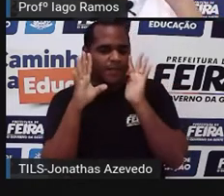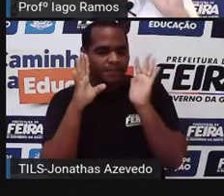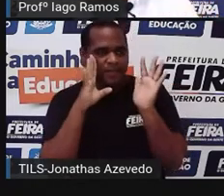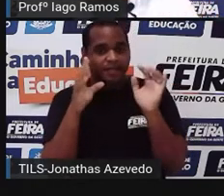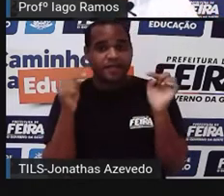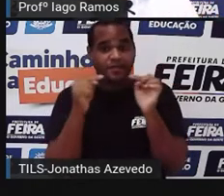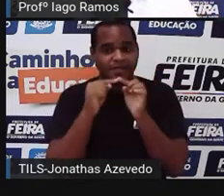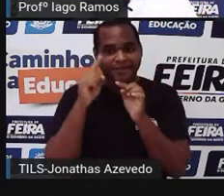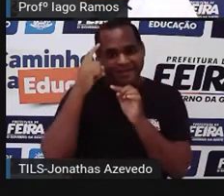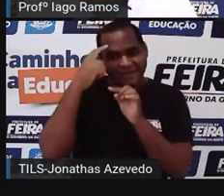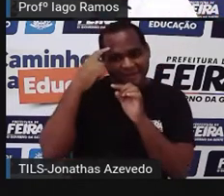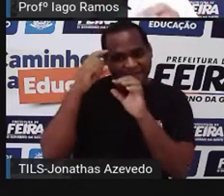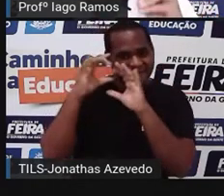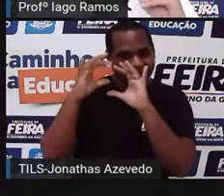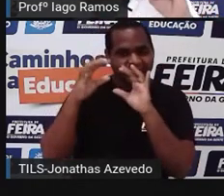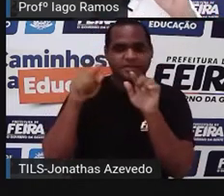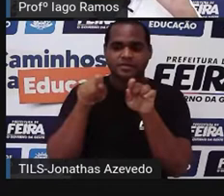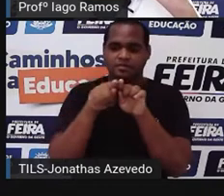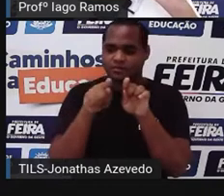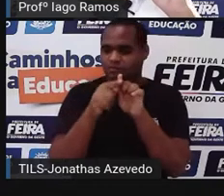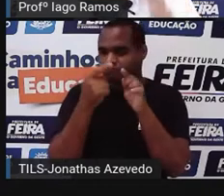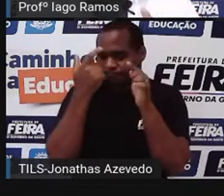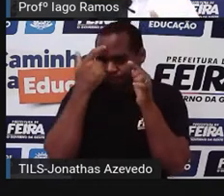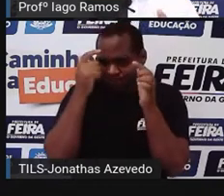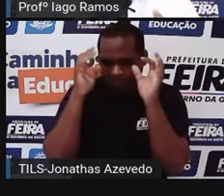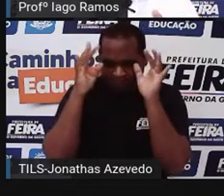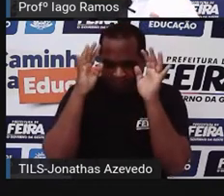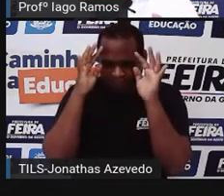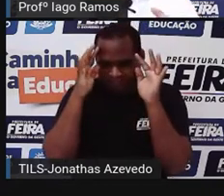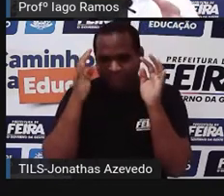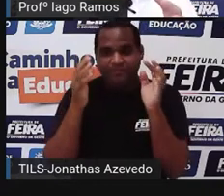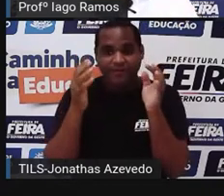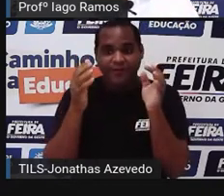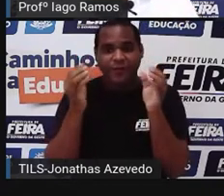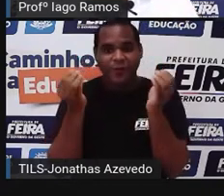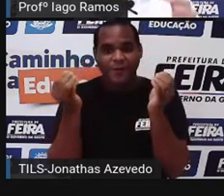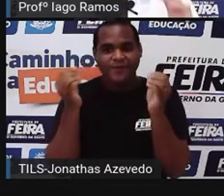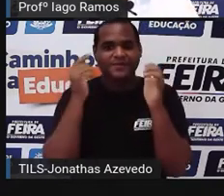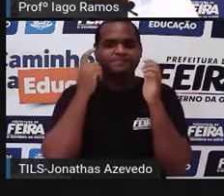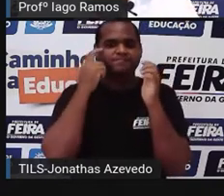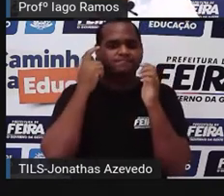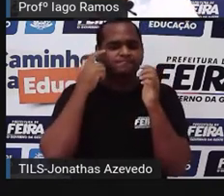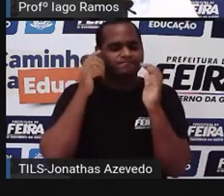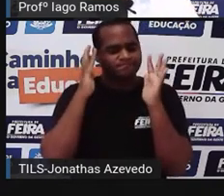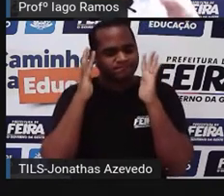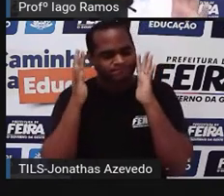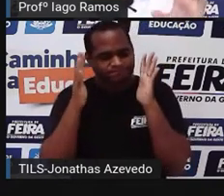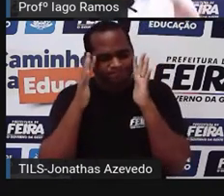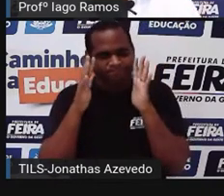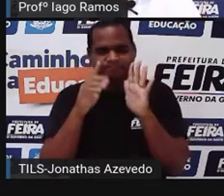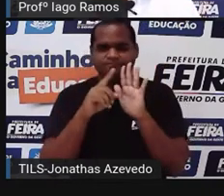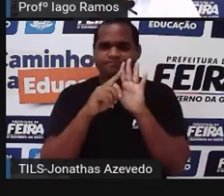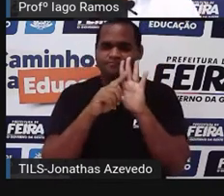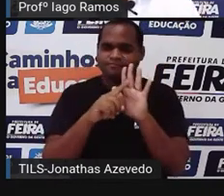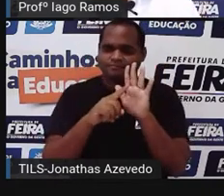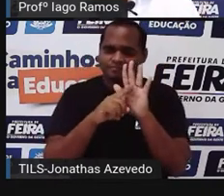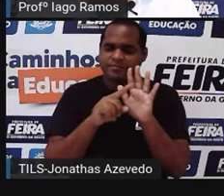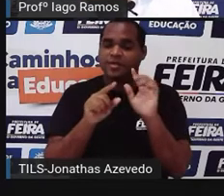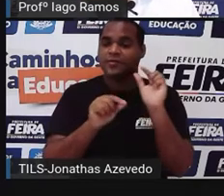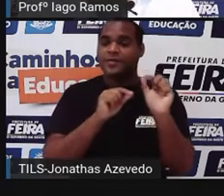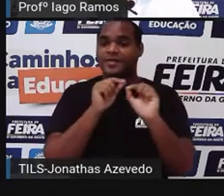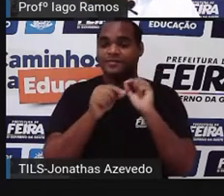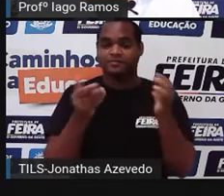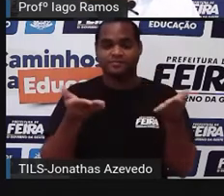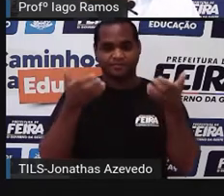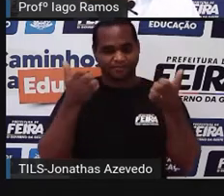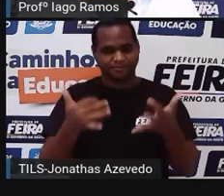com nosso cérebro para que ele possa começar a raciocinar pensar nisso que a gente